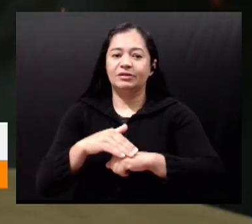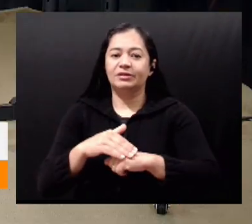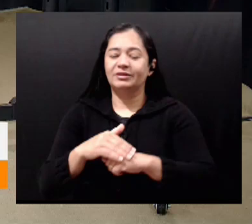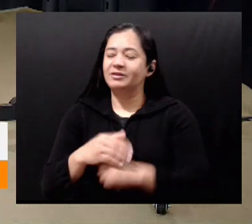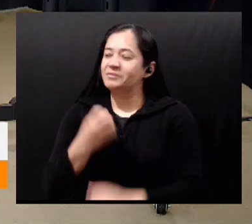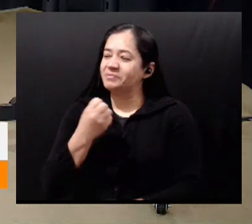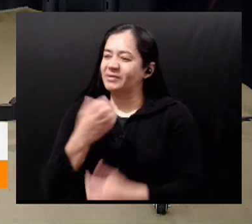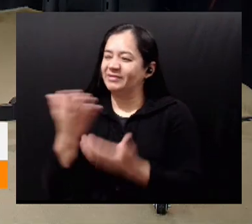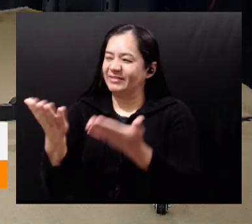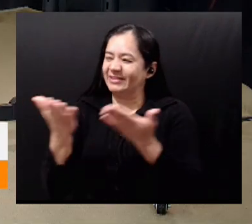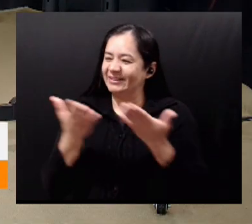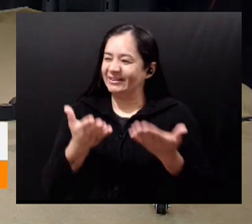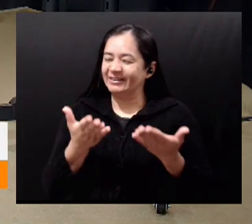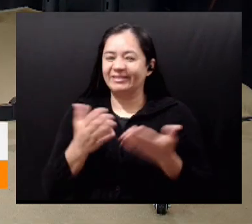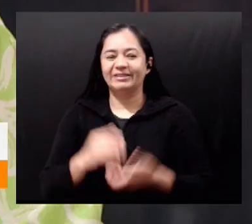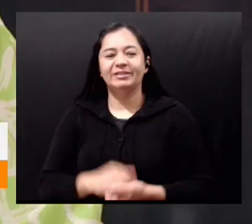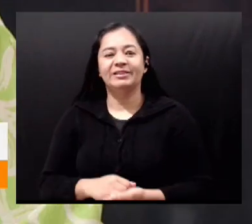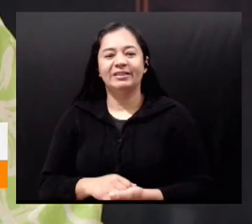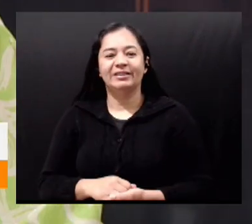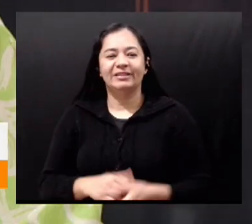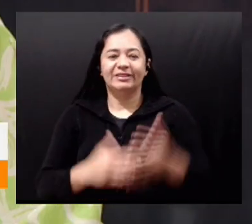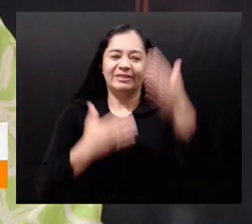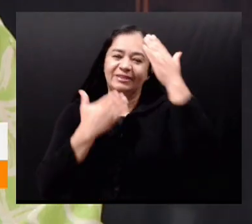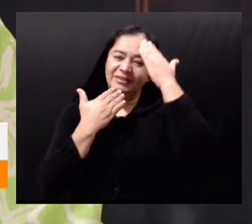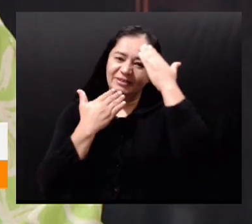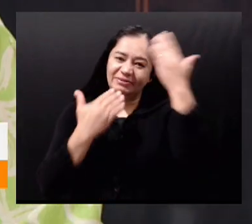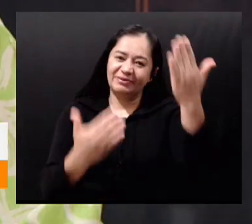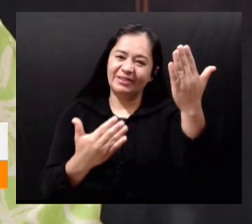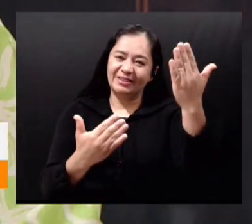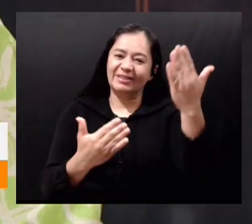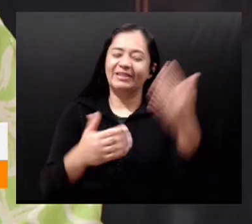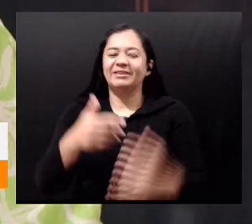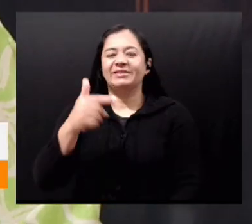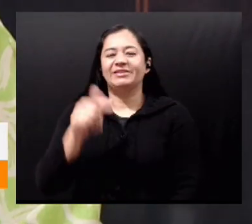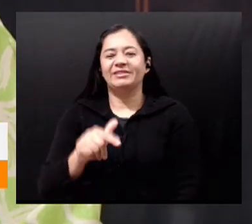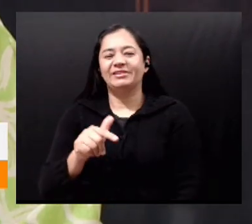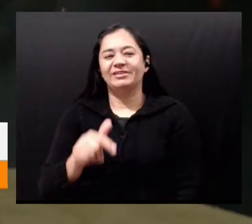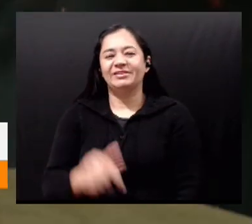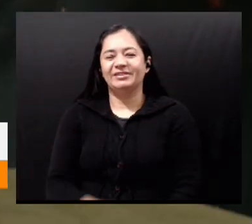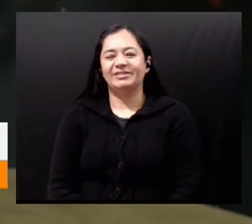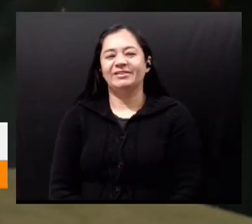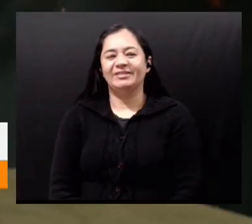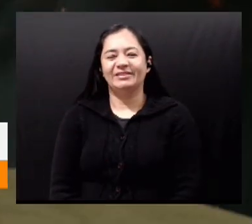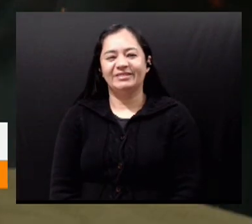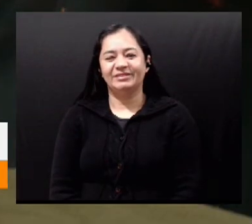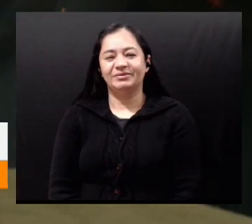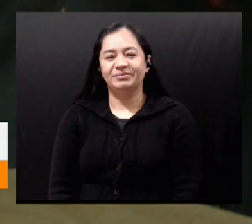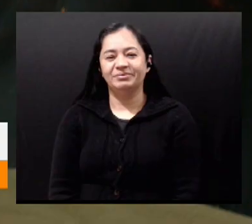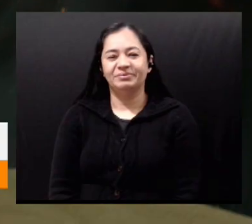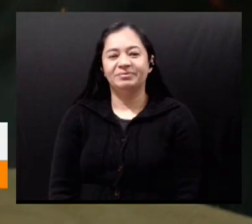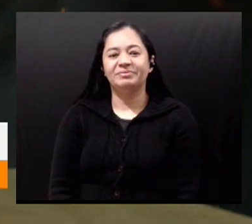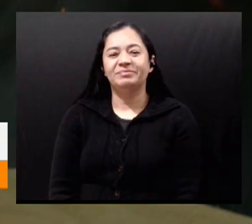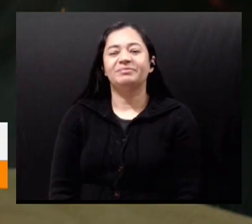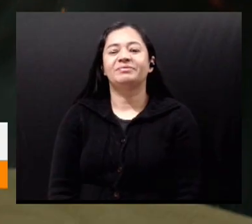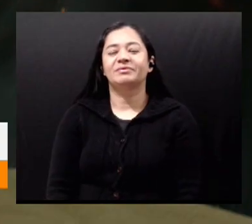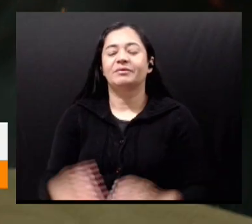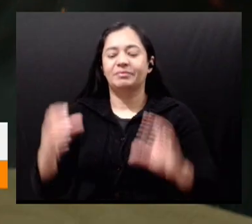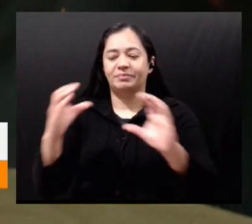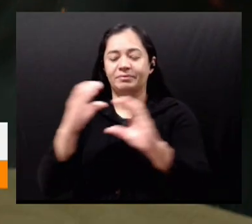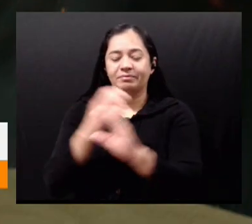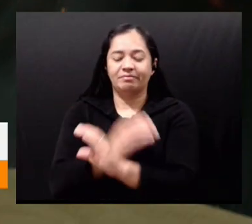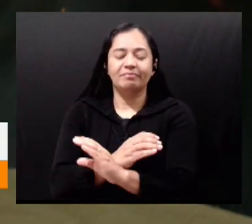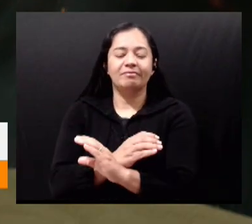bem-vinda, querida. Obrigada, Rúbia. Obrigada mais uma vez por estar aqui com vocês. Muito bem. Para completar o nosso time desta manhã do